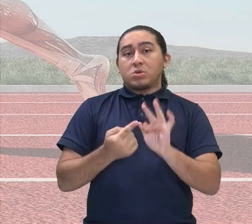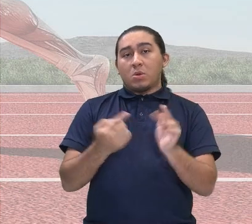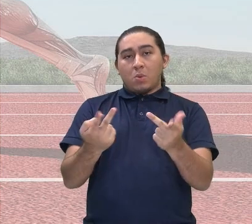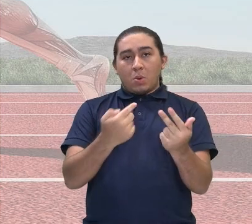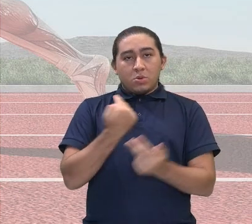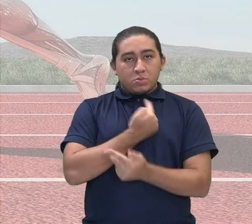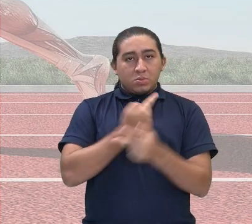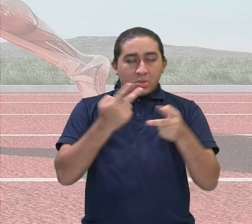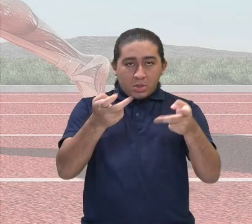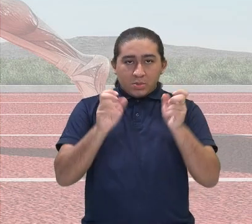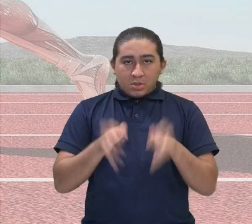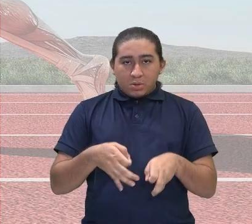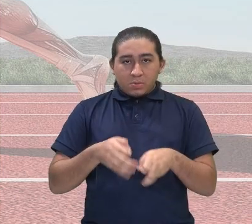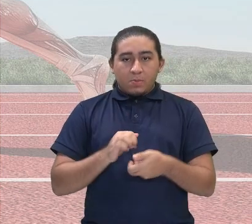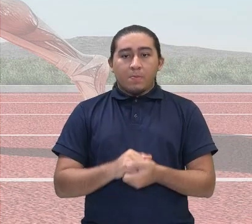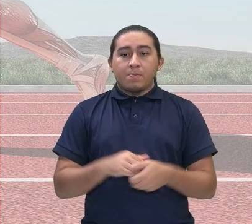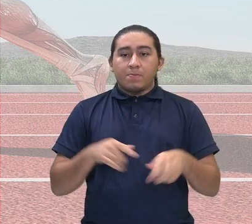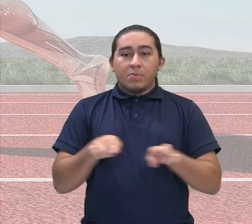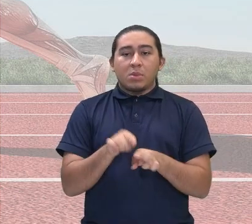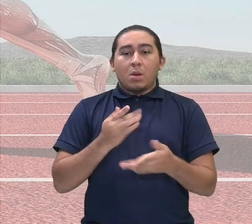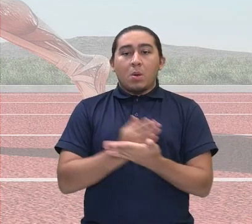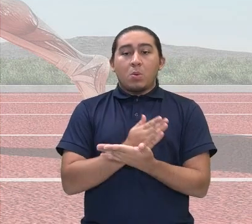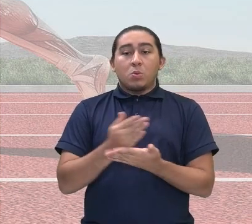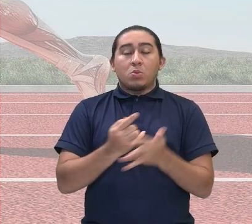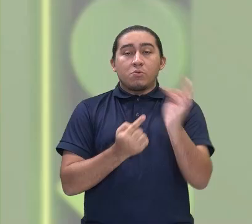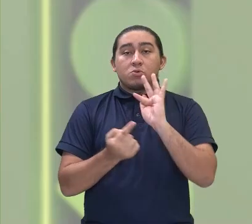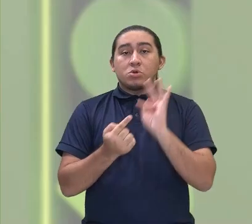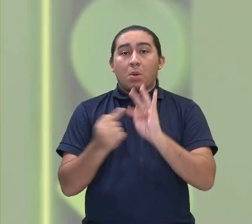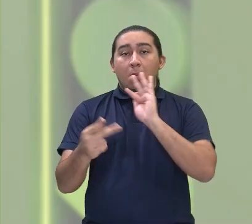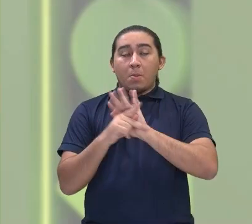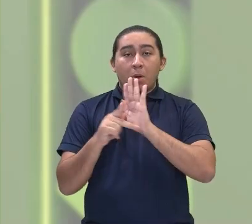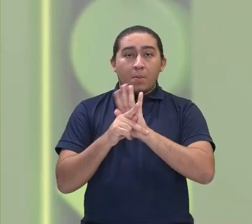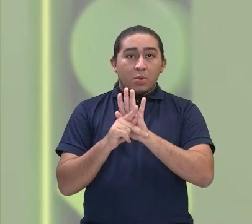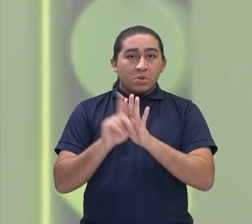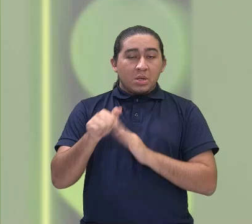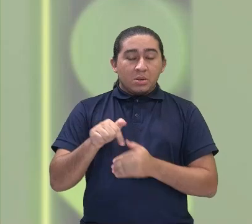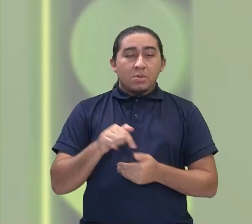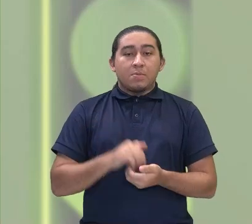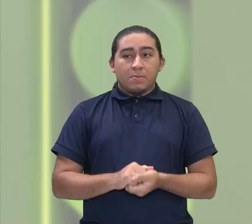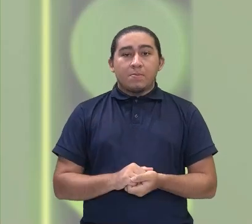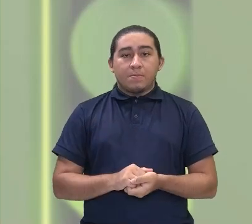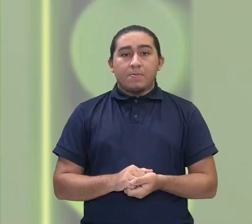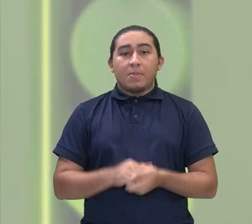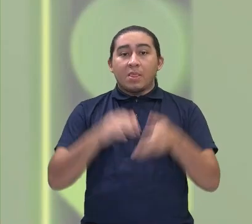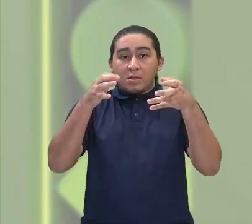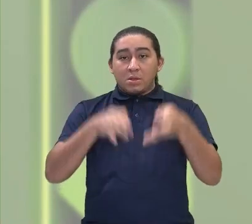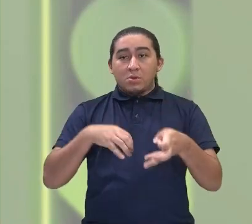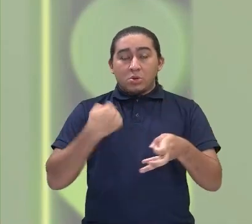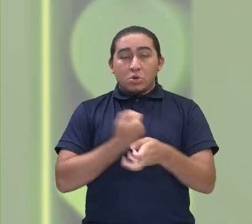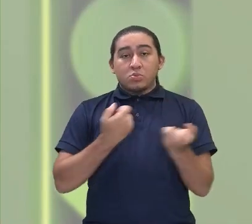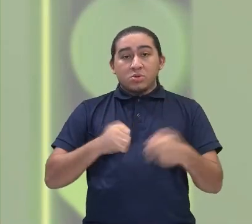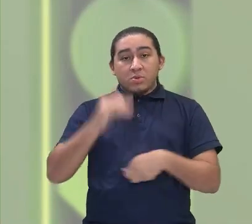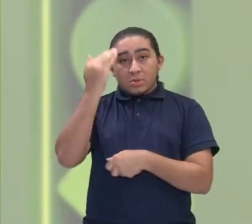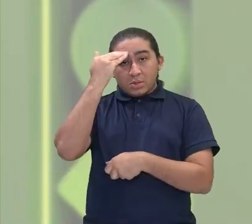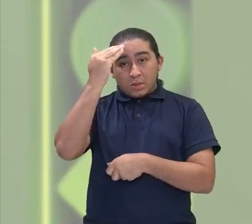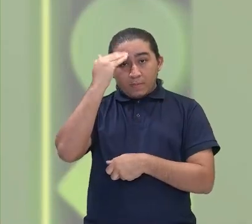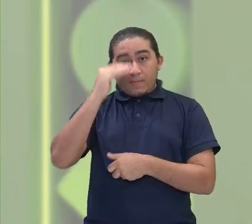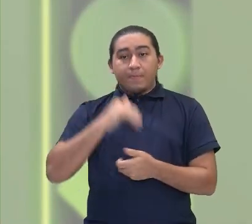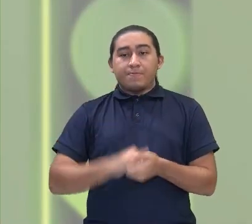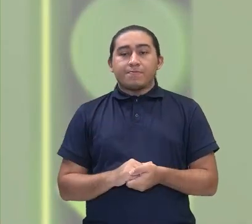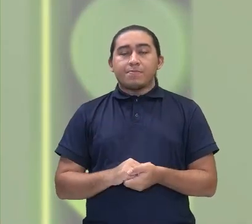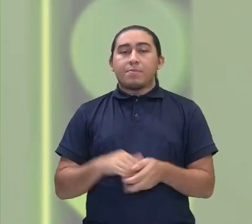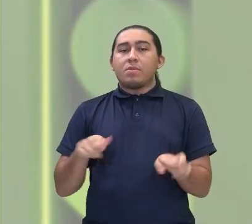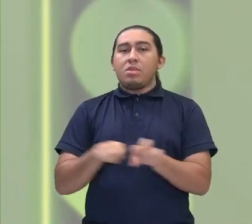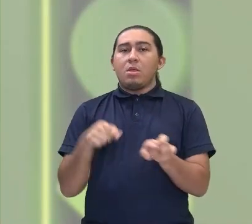pôde observar. Então a gente tem aí algumas das funções do tecido muscular, certo? Para a gente poder compreender. E a gente viu que no